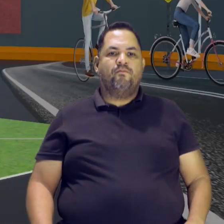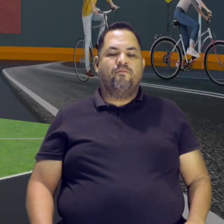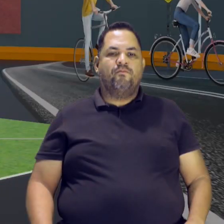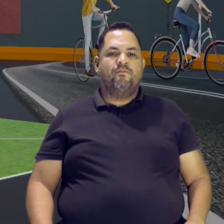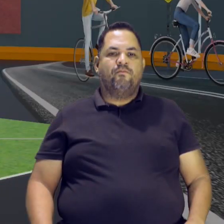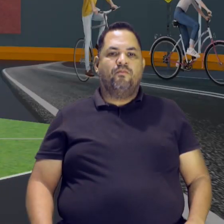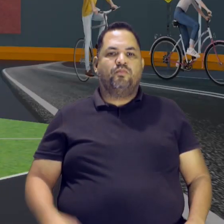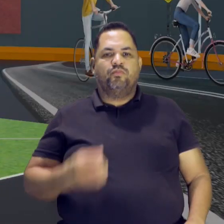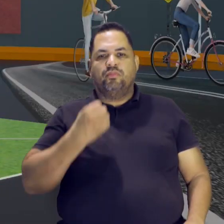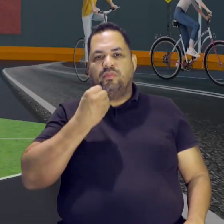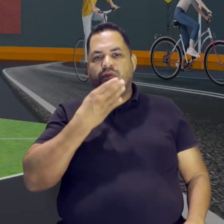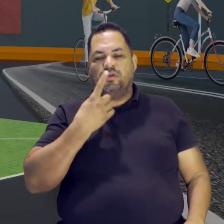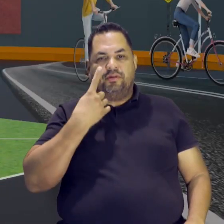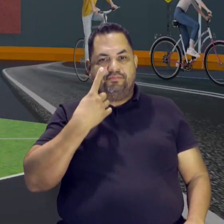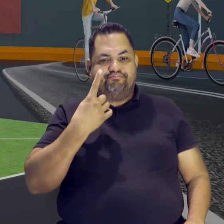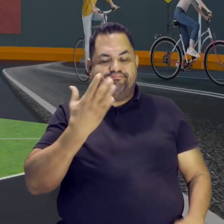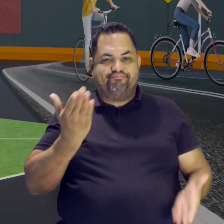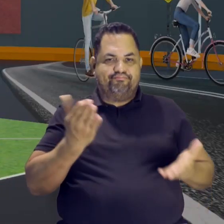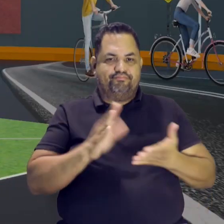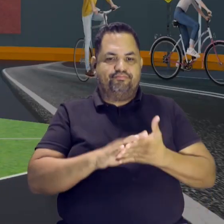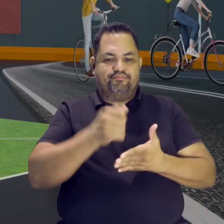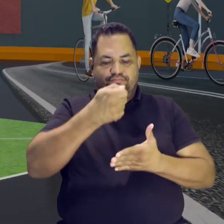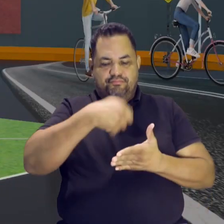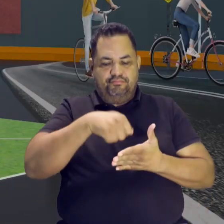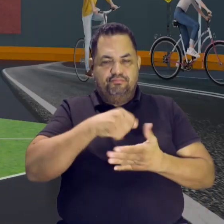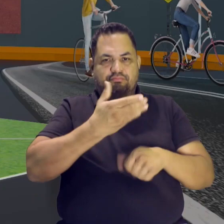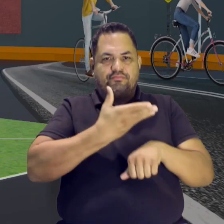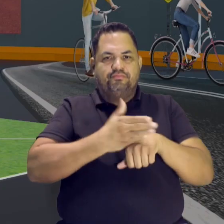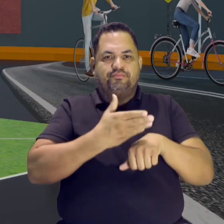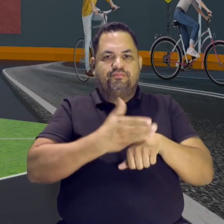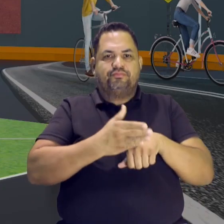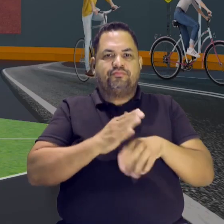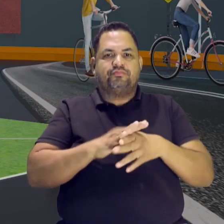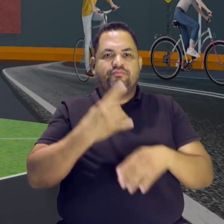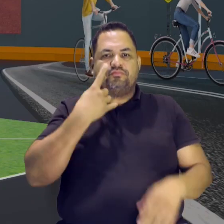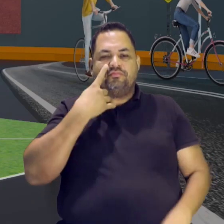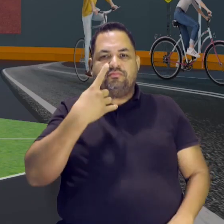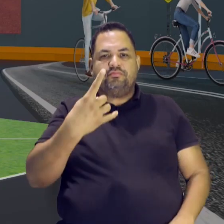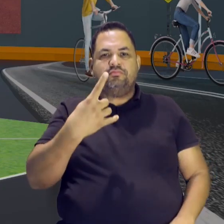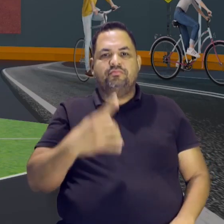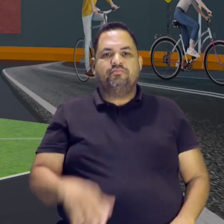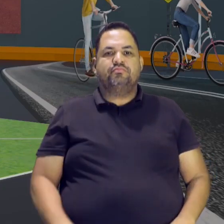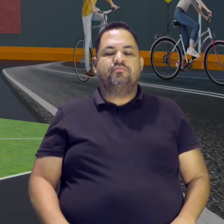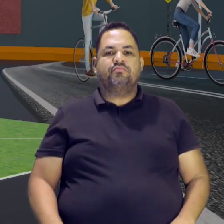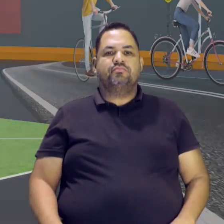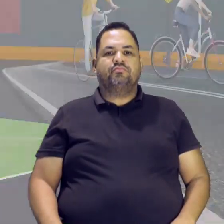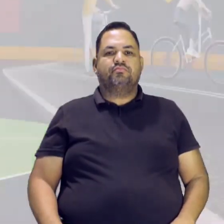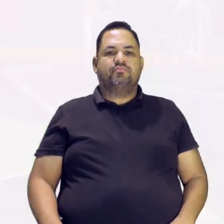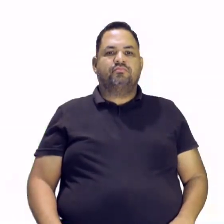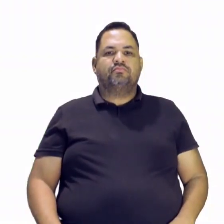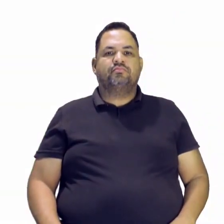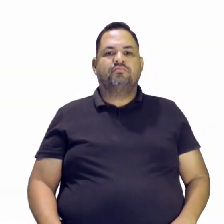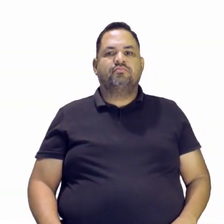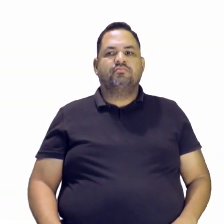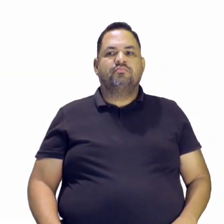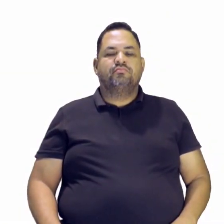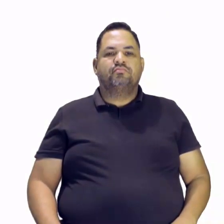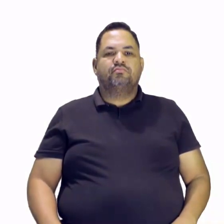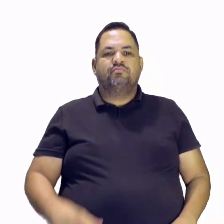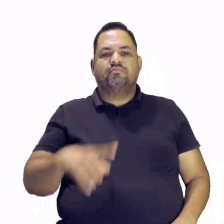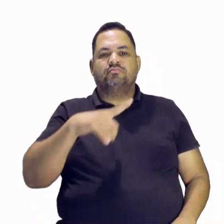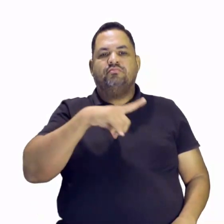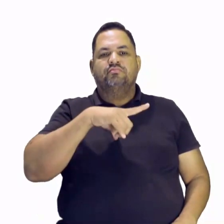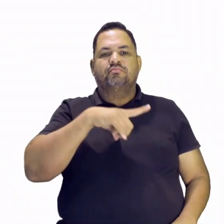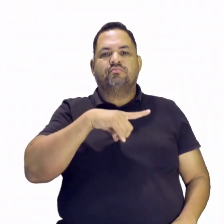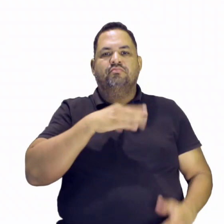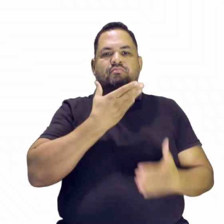Bora ver como é que ficou aí a correção dos nossos exercícios? Então, dá uma olhada nesse slide aqui. Olha só o que a gente tem nessa nossa aula